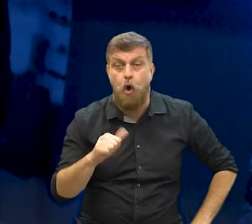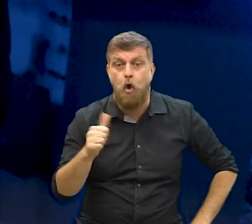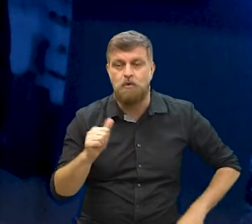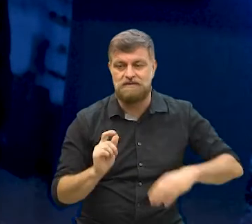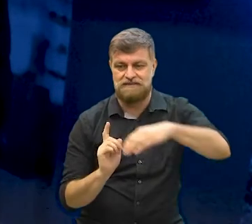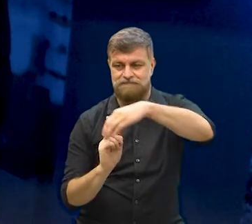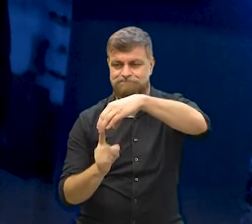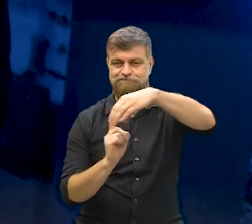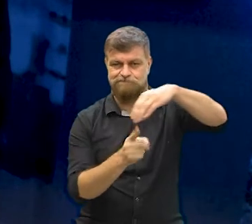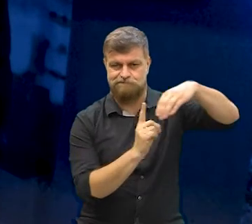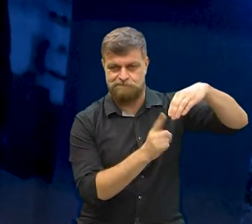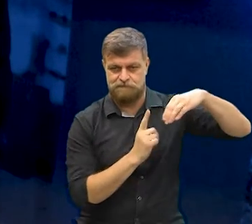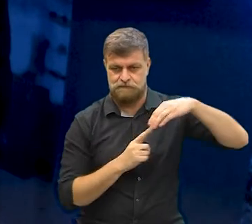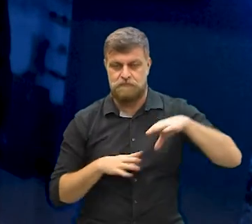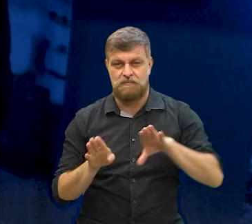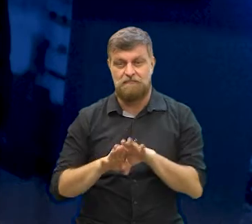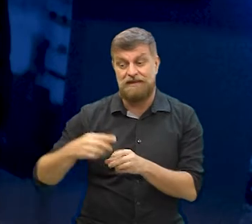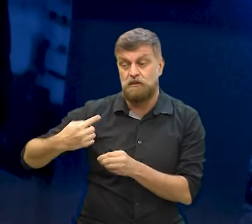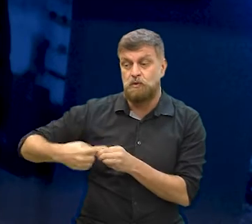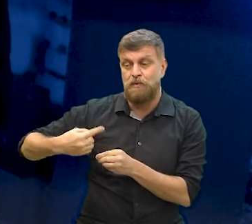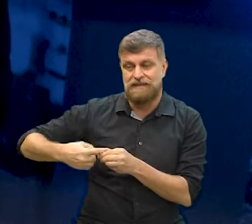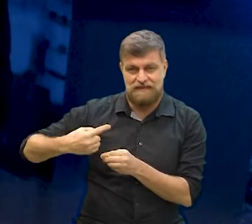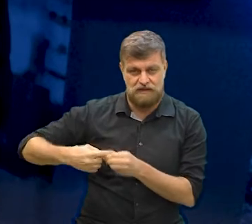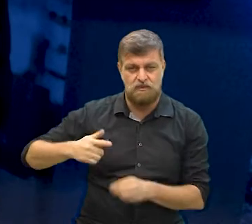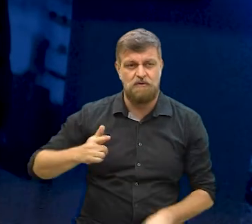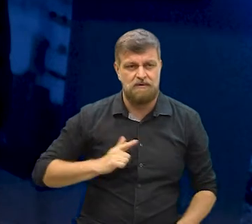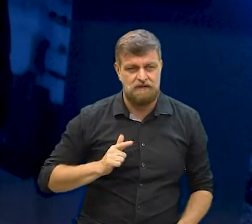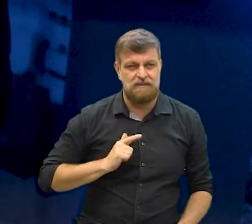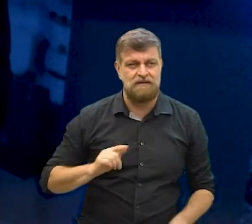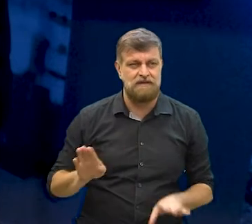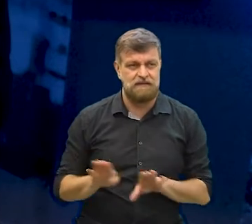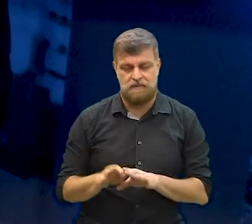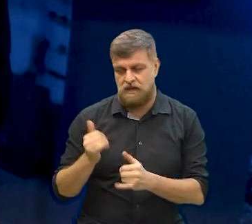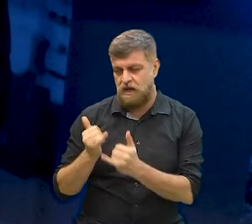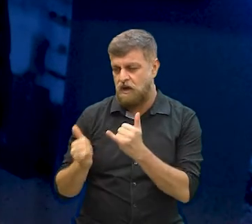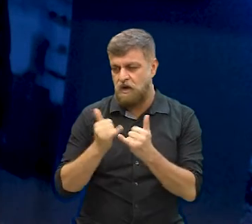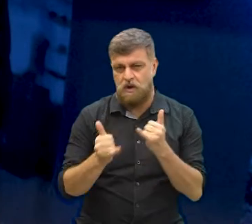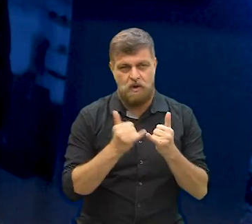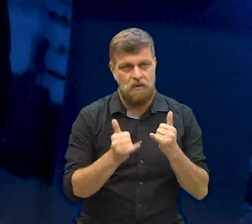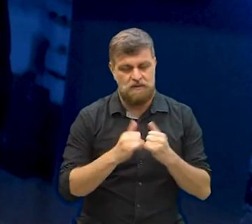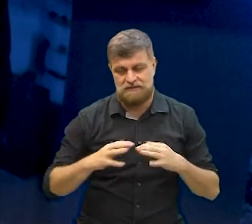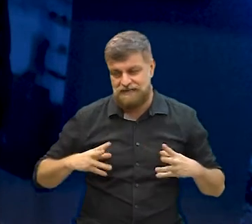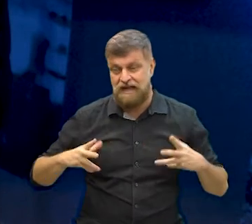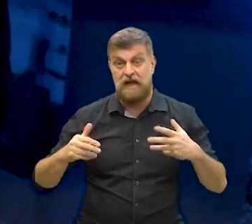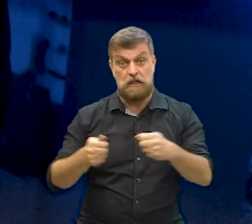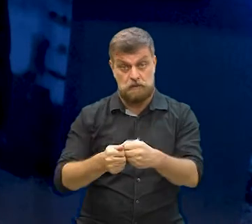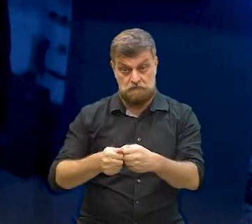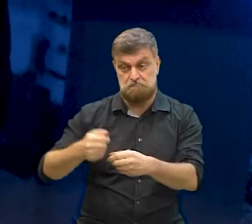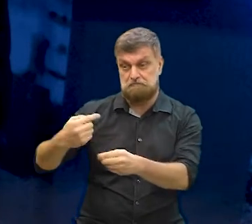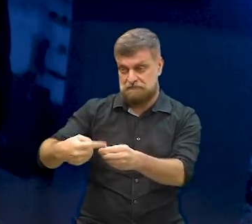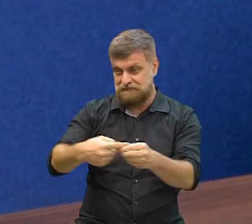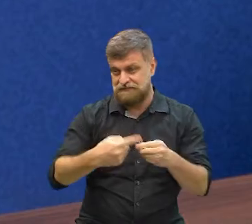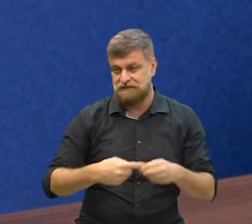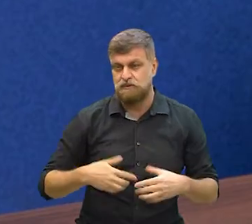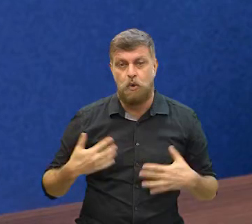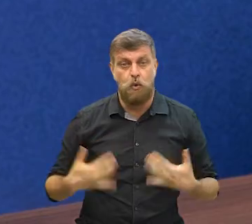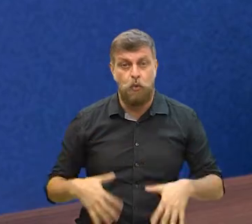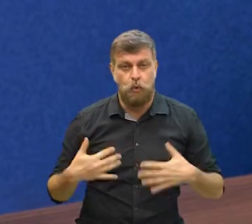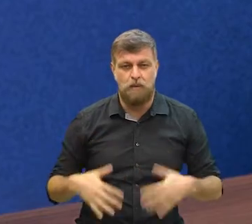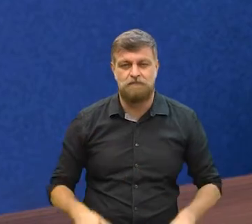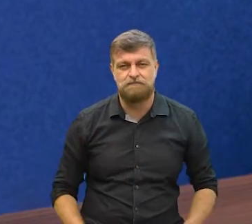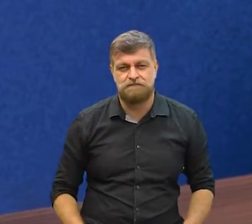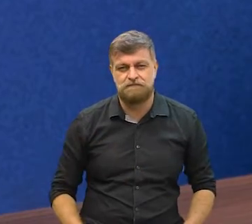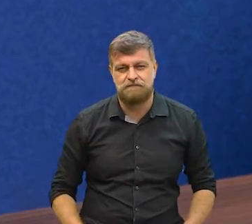mais de 11 unidades, fora as unidades no interior, que está praticamente quase em todas as cidades já da clínica. Quando a